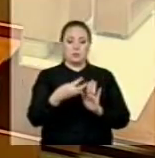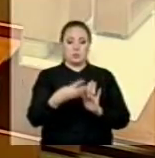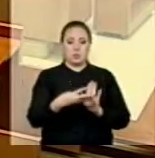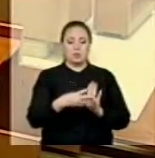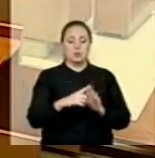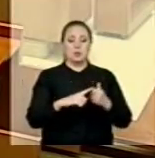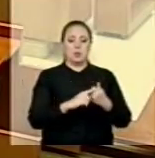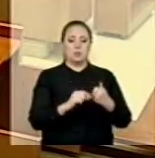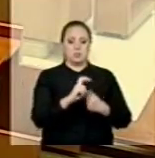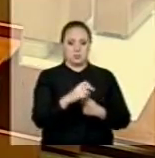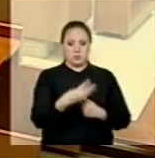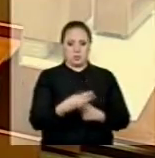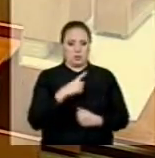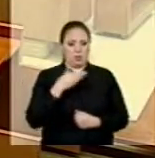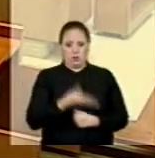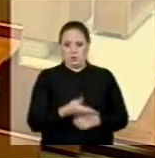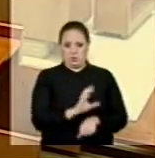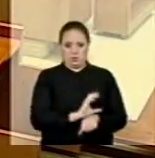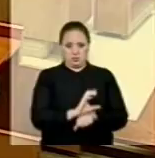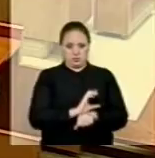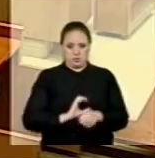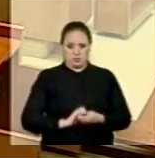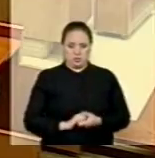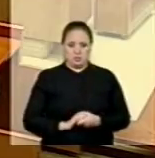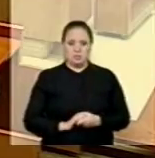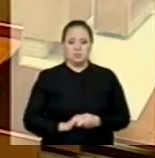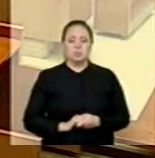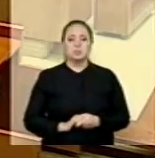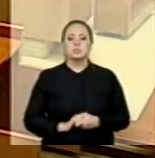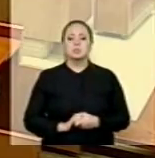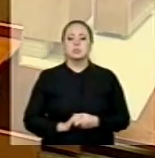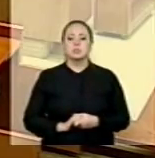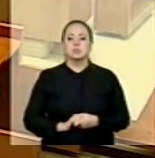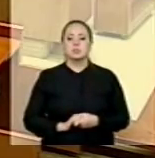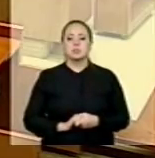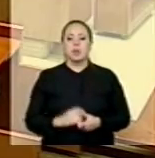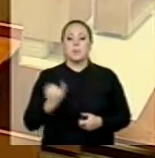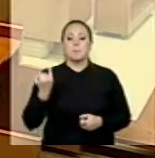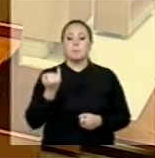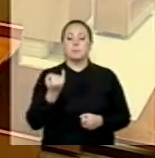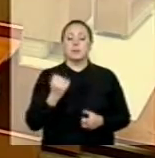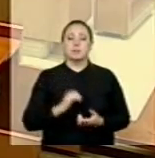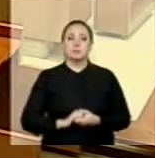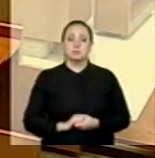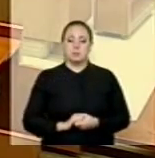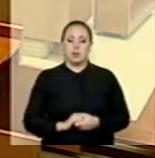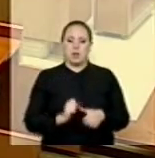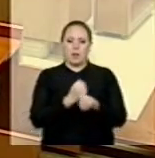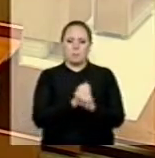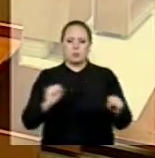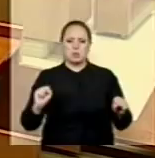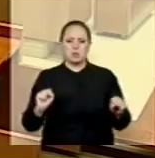do artigo 53. É impossível extrair do sistema